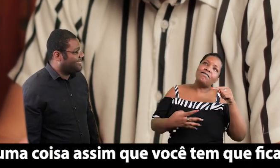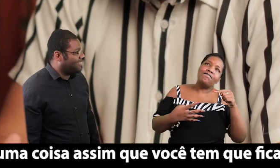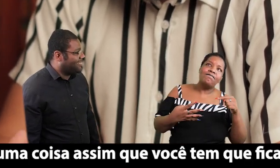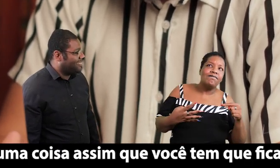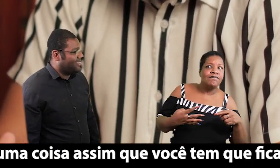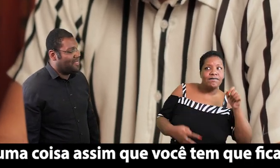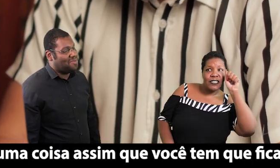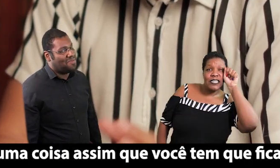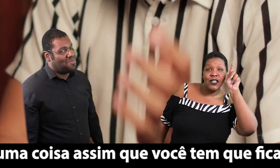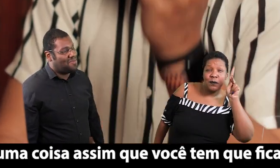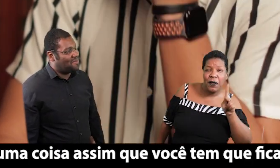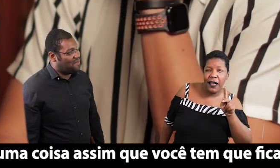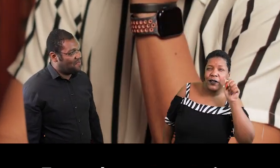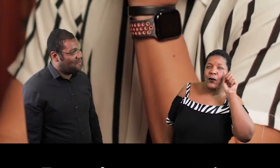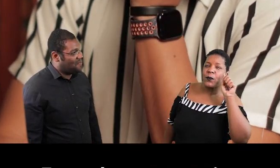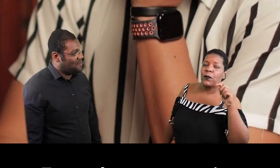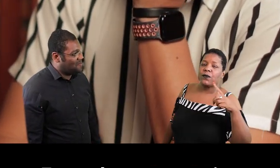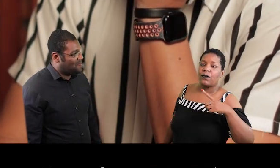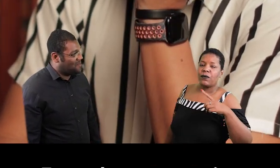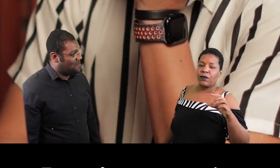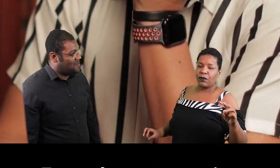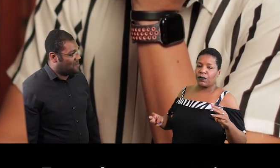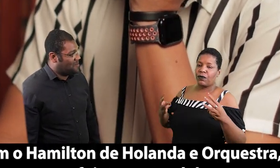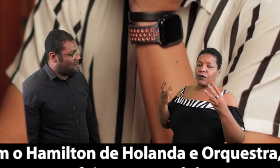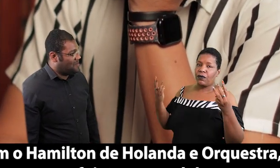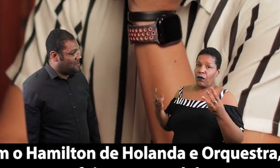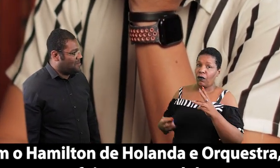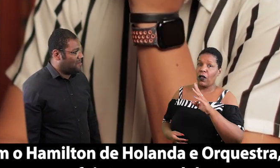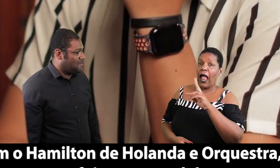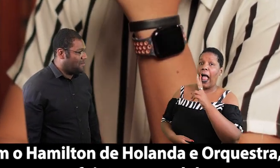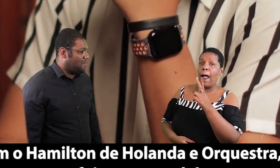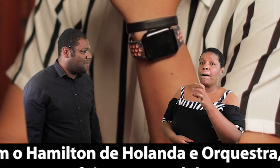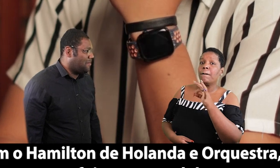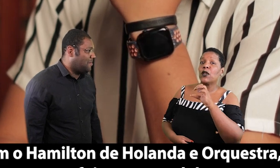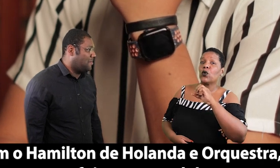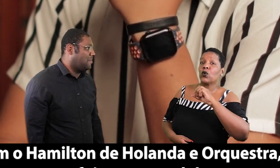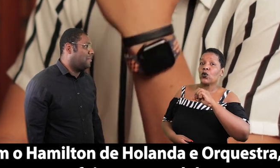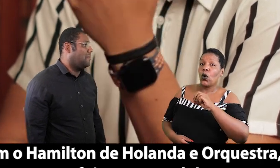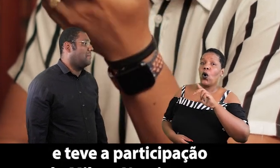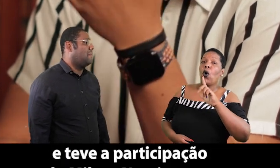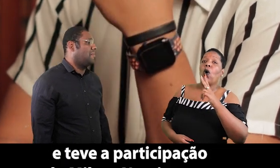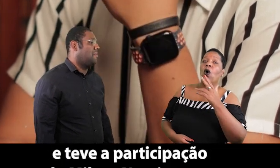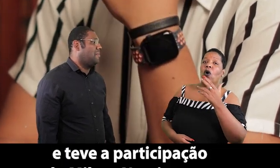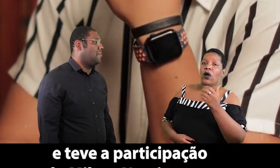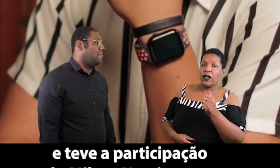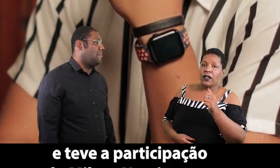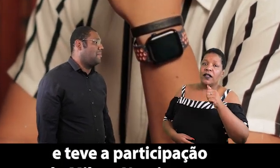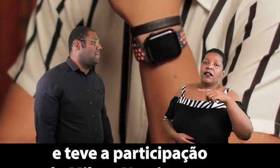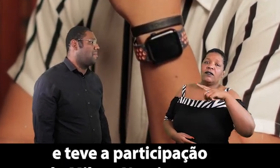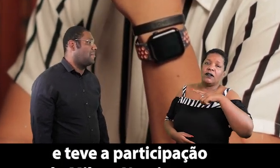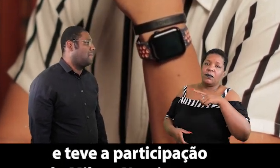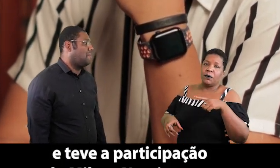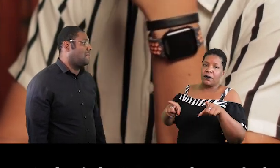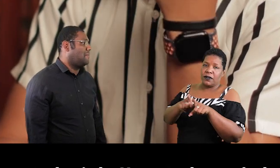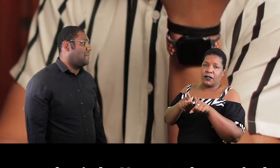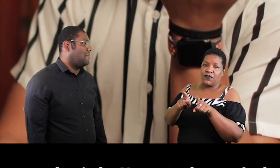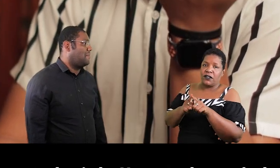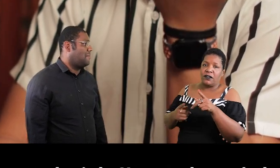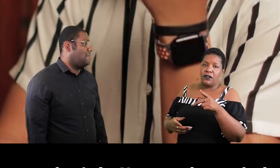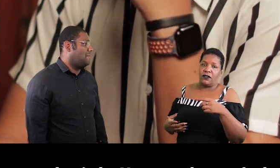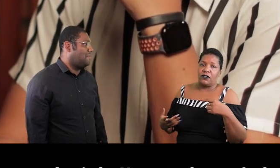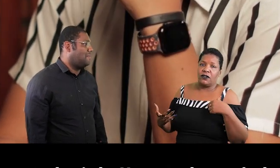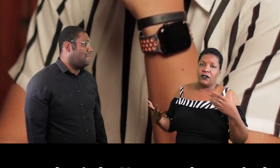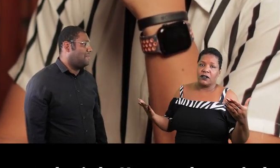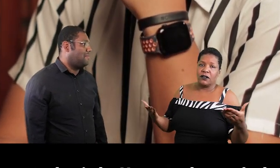você tem que ficar esperto. Teve o show que eu toquei com a Milton de Holanda e a orquestra, que foi massa também. Que aí teve a participação do Milton Nascimento. Então você